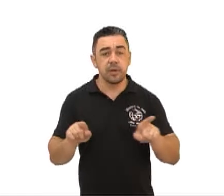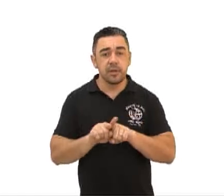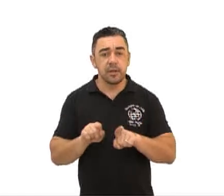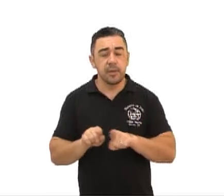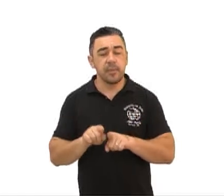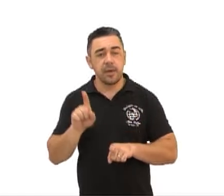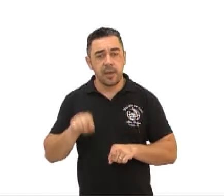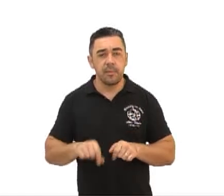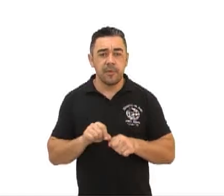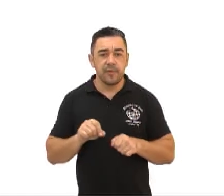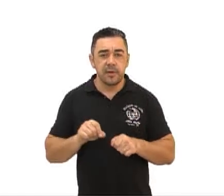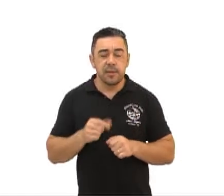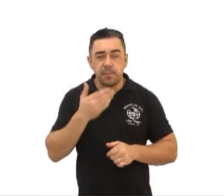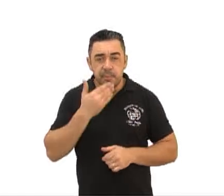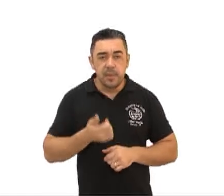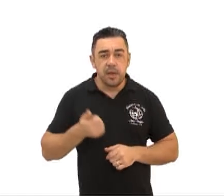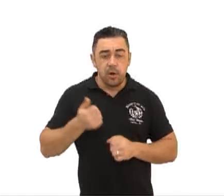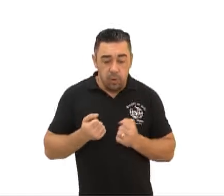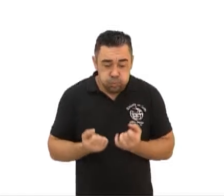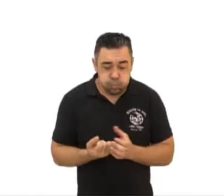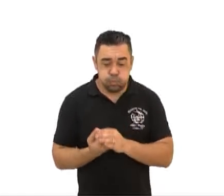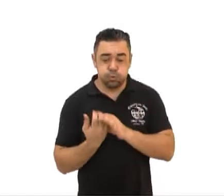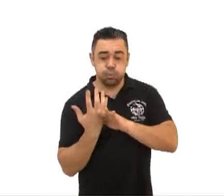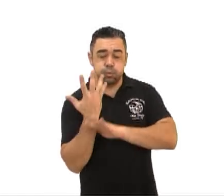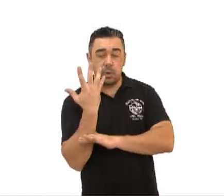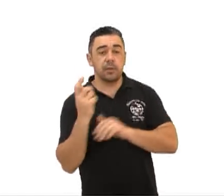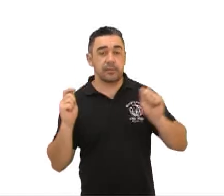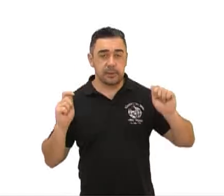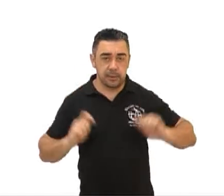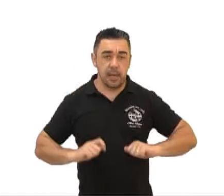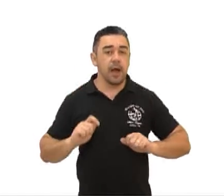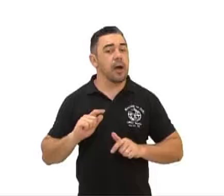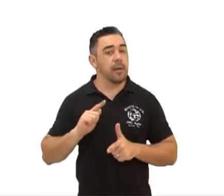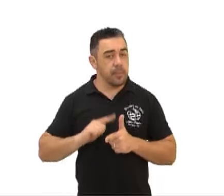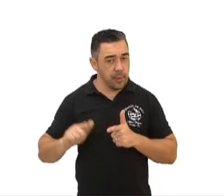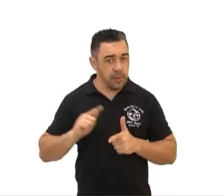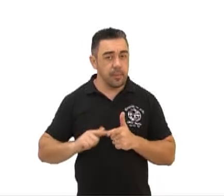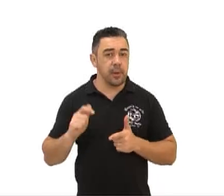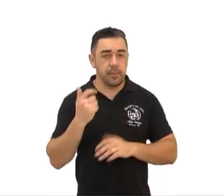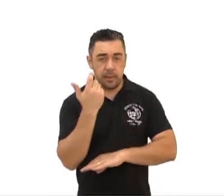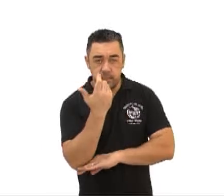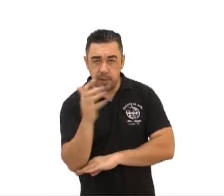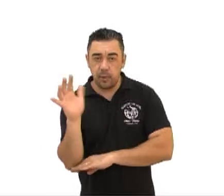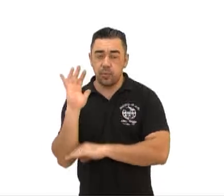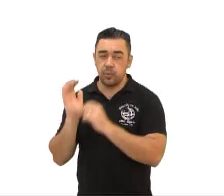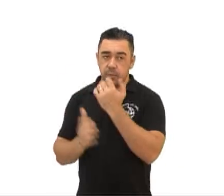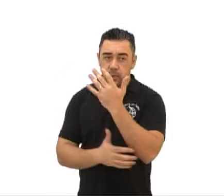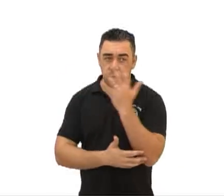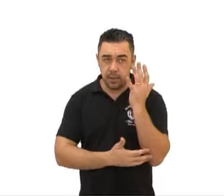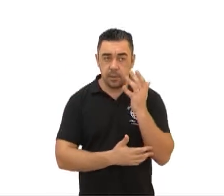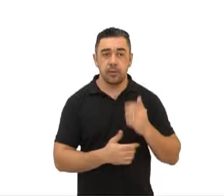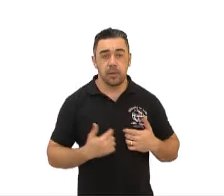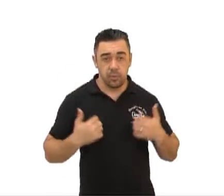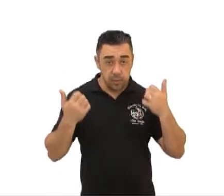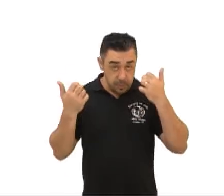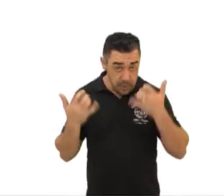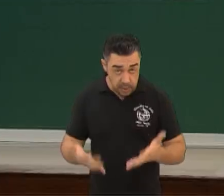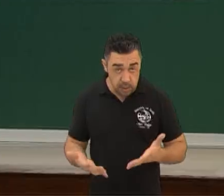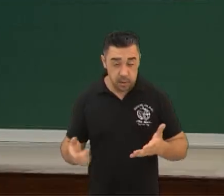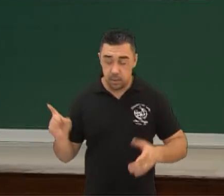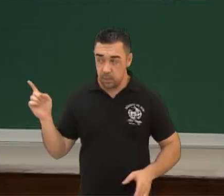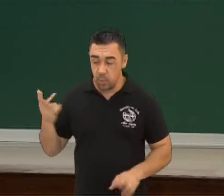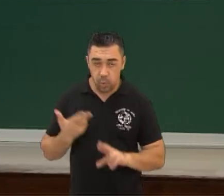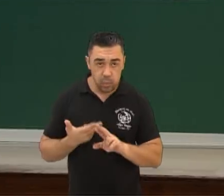a produtividade provocam significativos impactos no meio ambiente. Então, aqui eu estou falando que utilizar